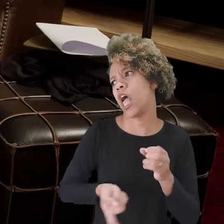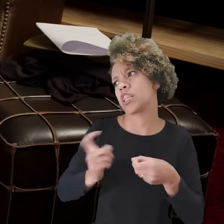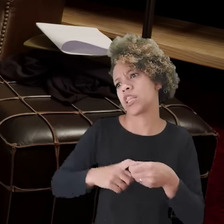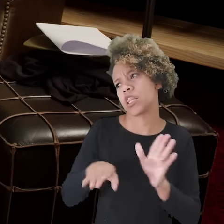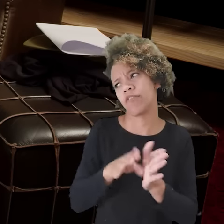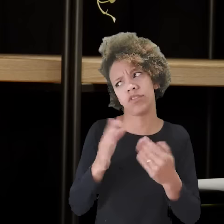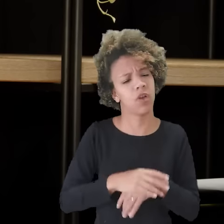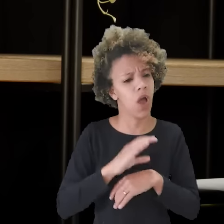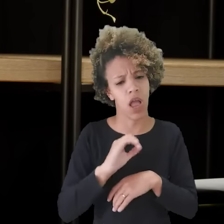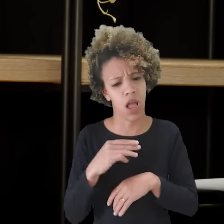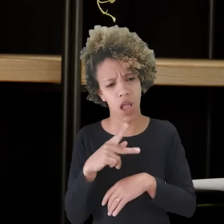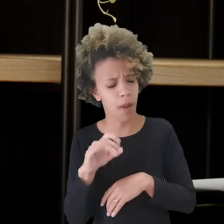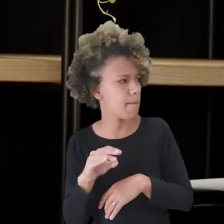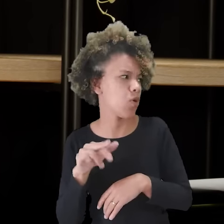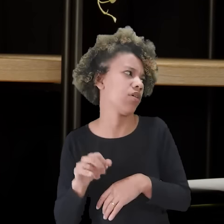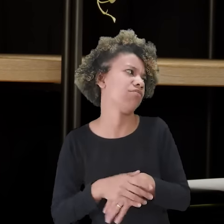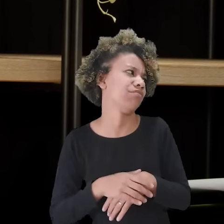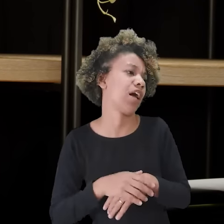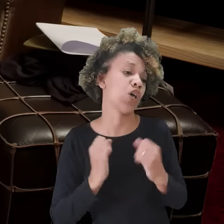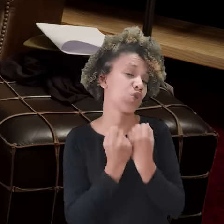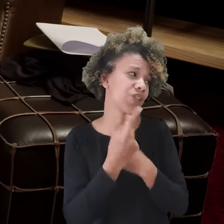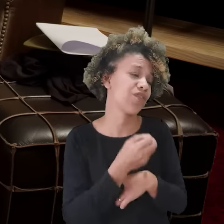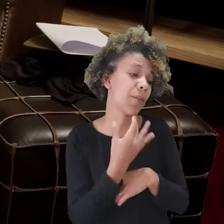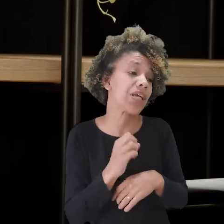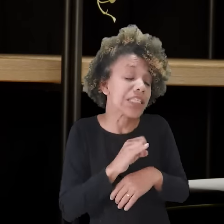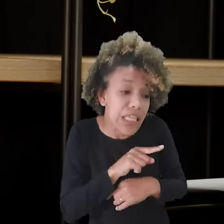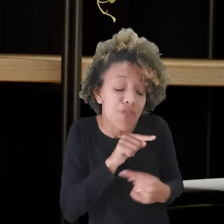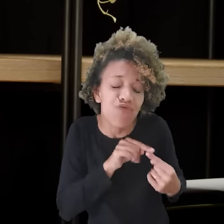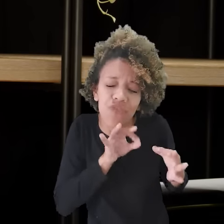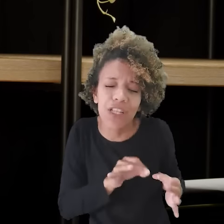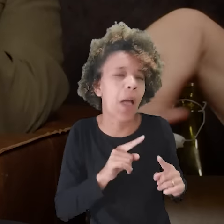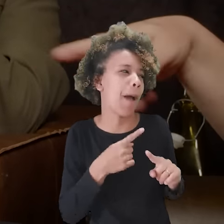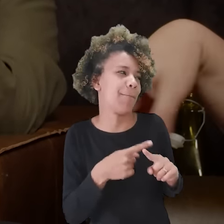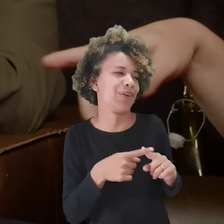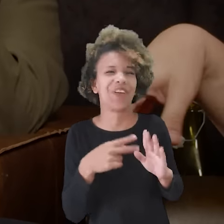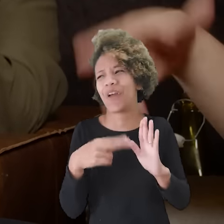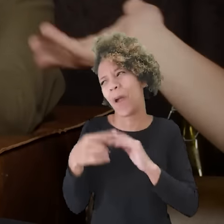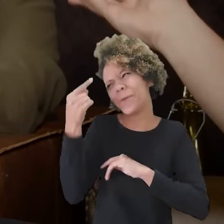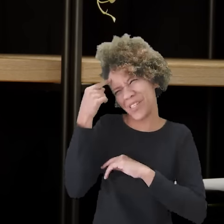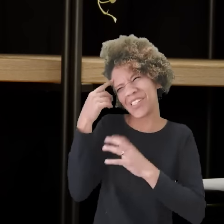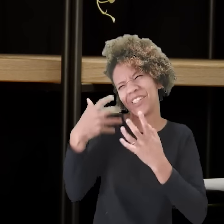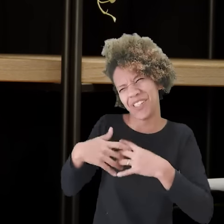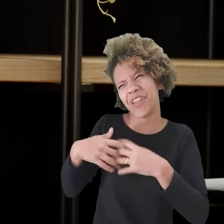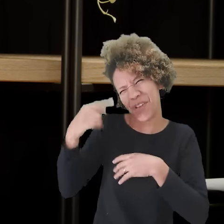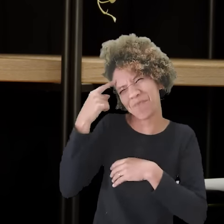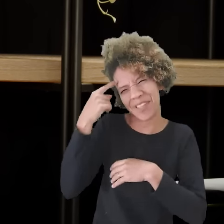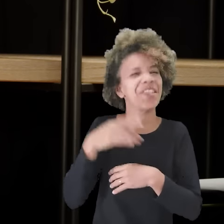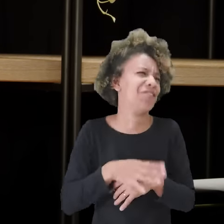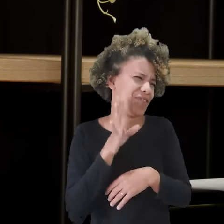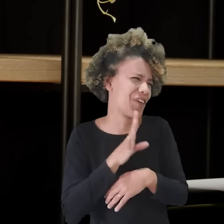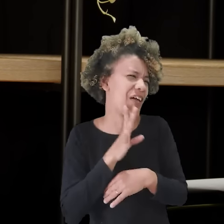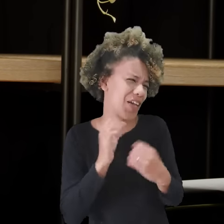até eu voltar em Campo Mourão Rodrigo a sua defesa é muito boa se fosse isso aí foi legal uma boa